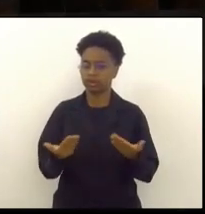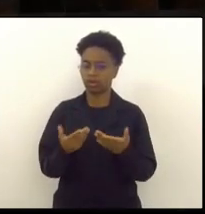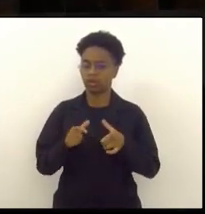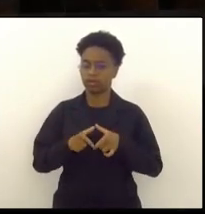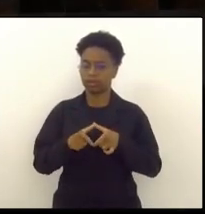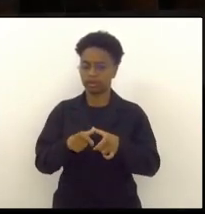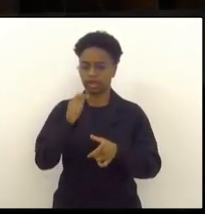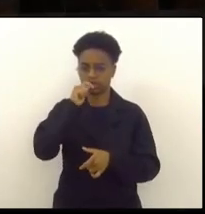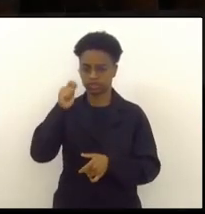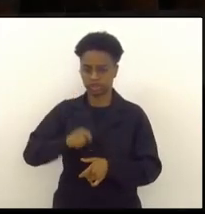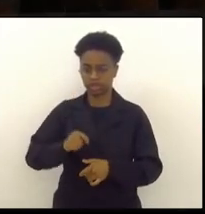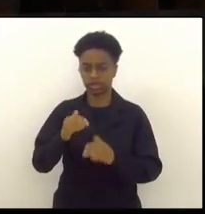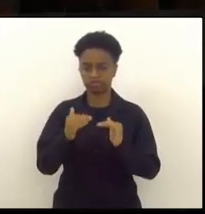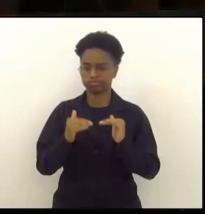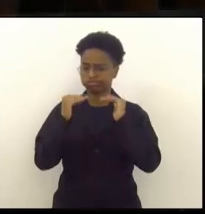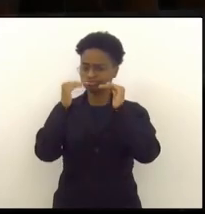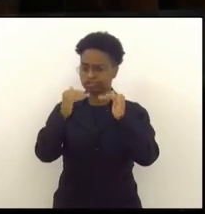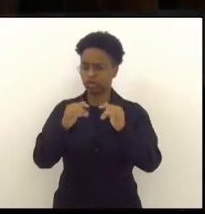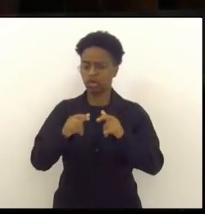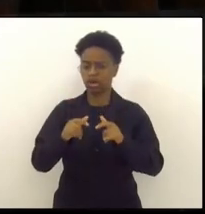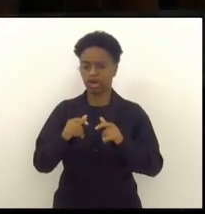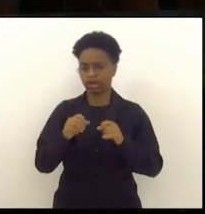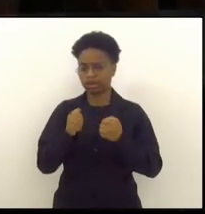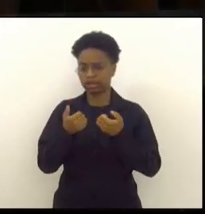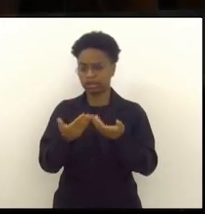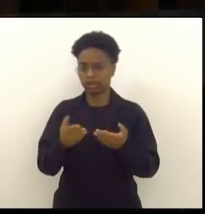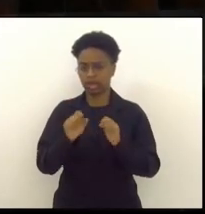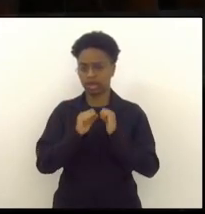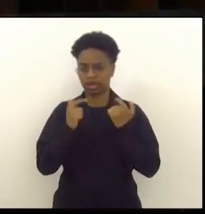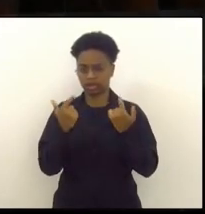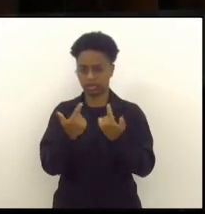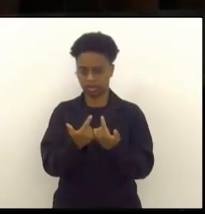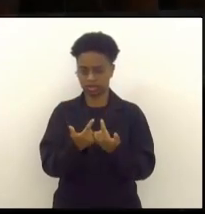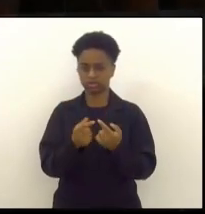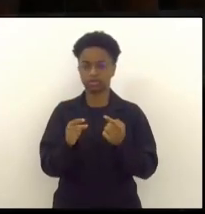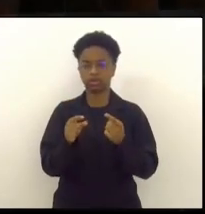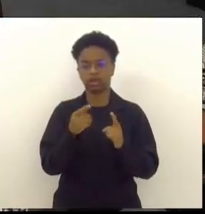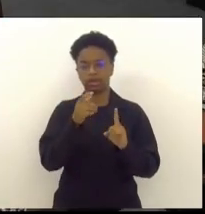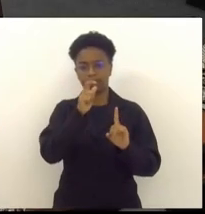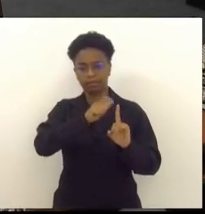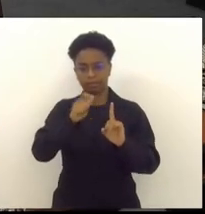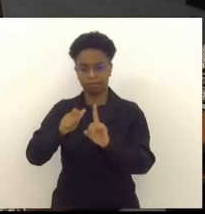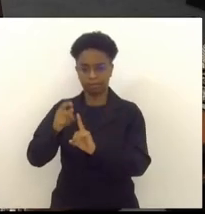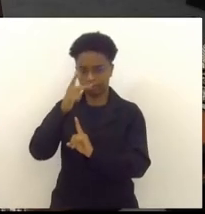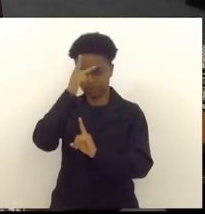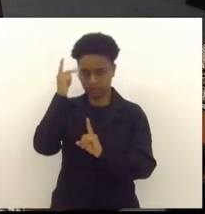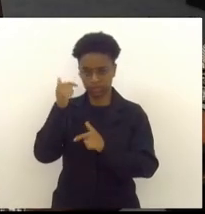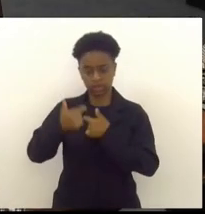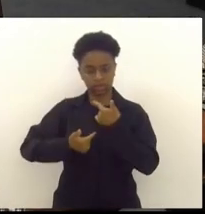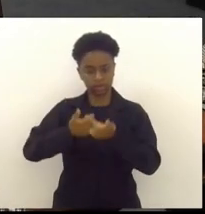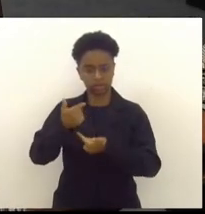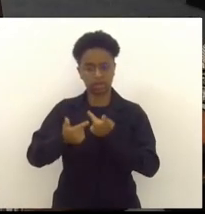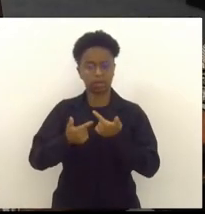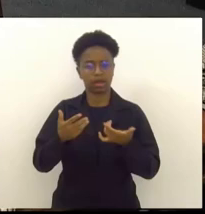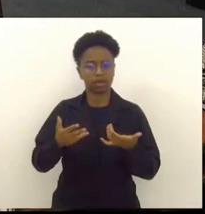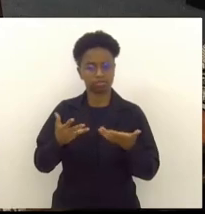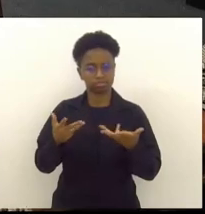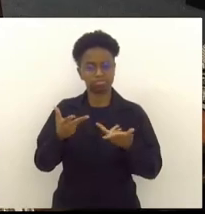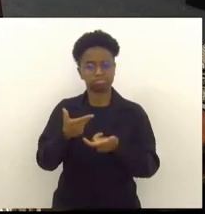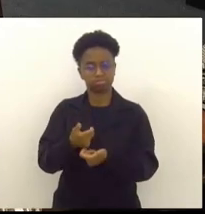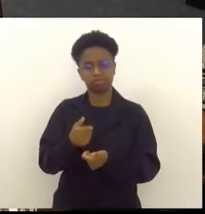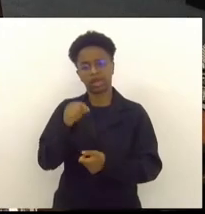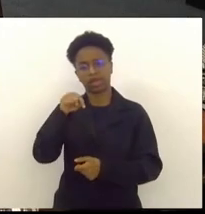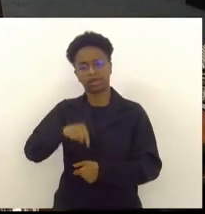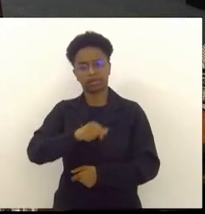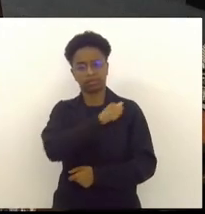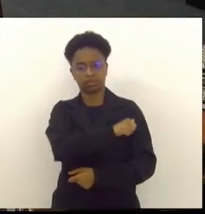medalha Tiradentes, a maior honraria concedida pela ALERJ, a personalidades e entidades que prestam notáveis serviços ao Estado